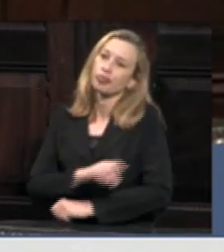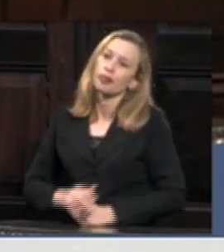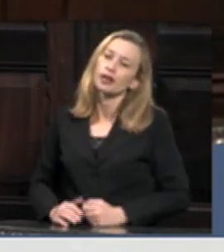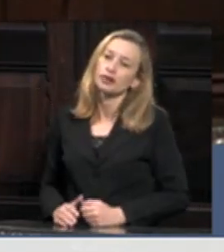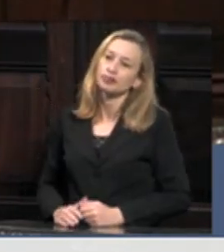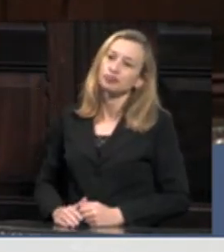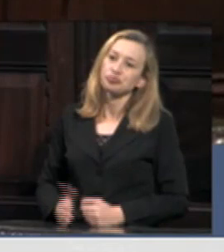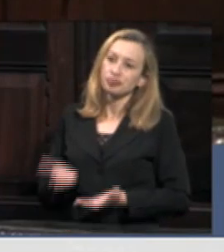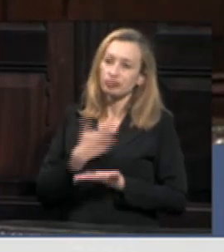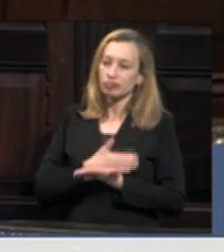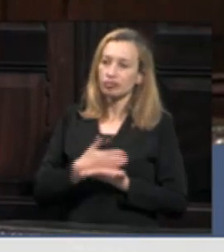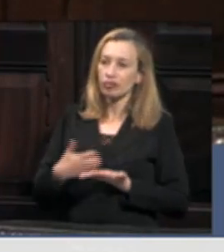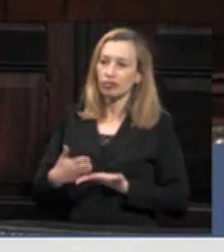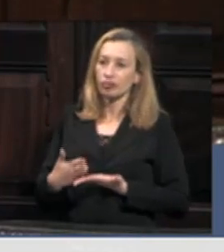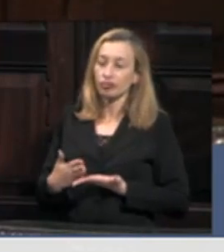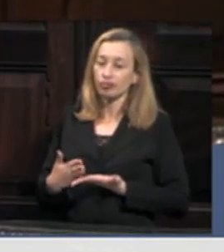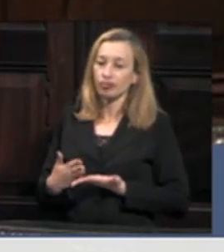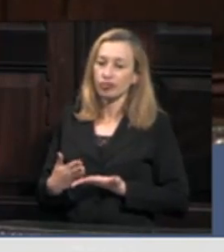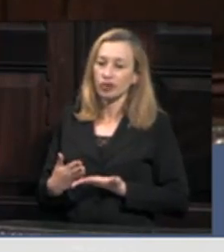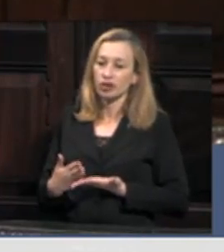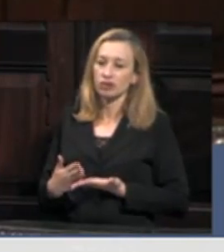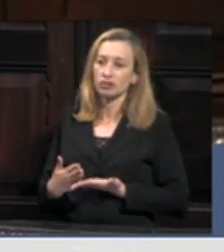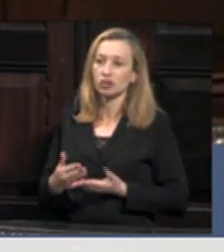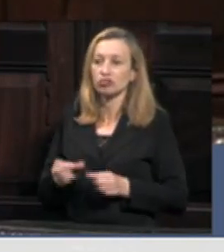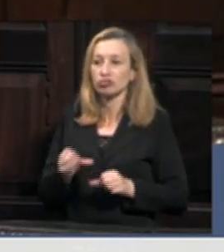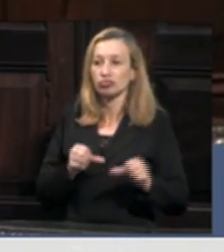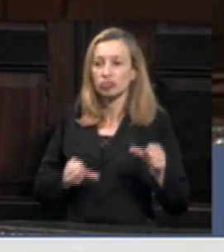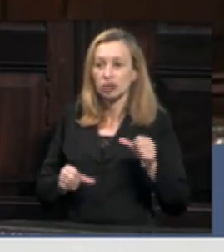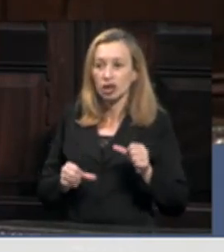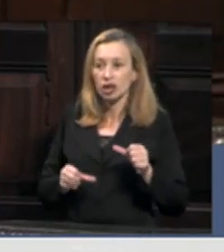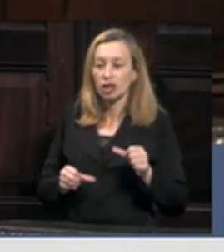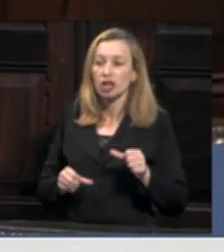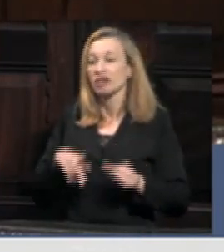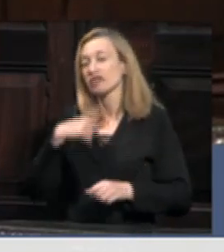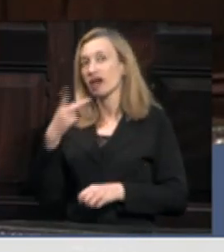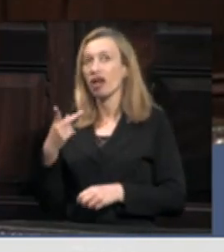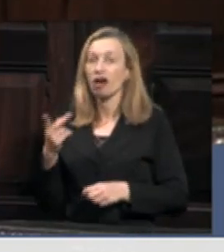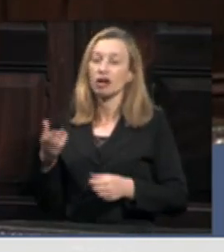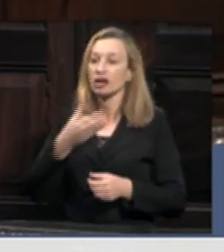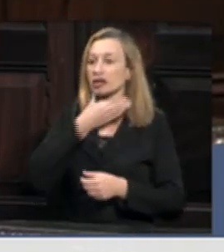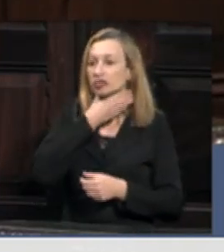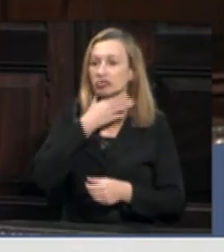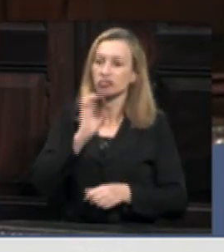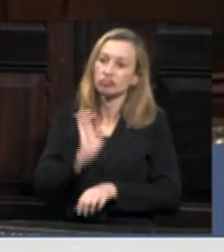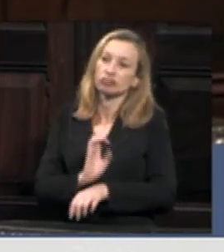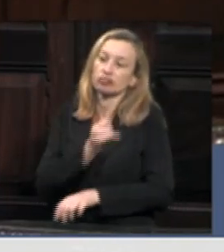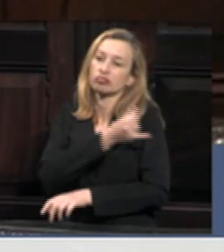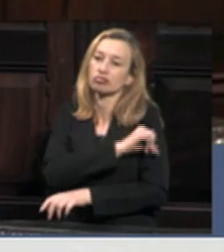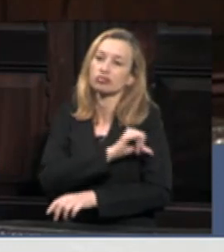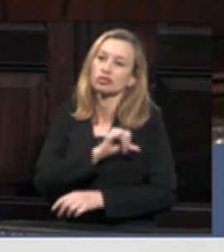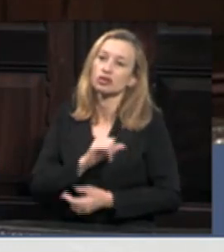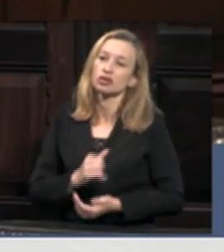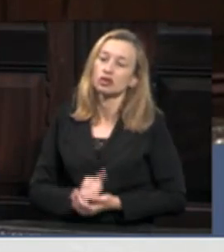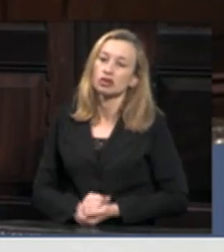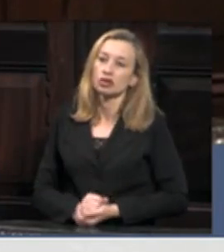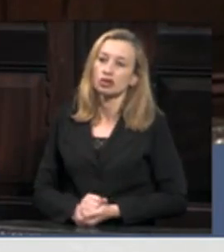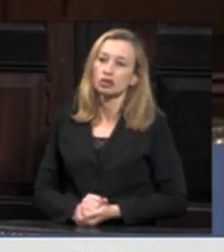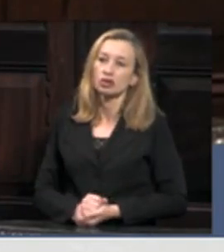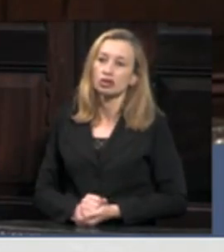inicialmente se tentou fazer um exercício inverso, de dizer que a crise do Estado do Rio de Janeiro tinha